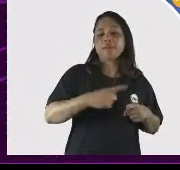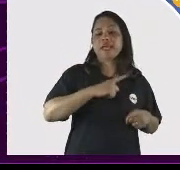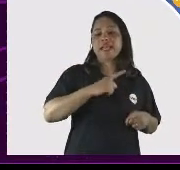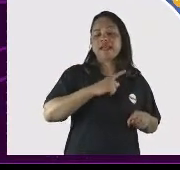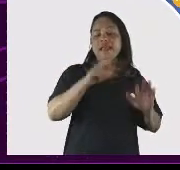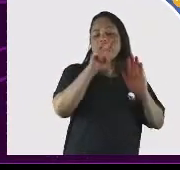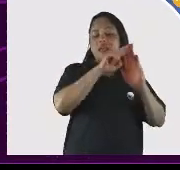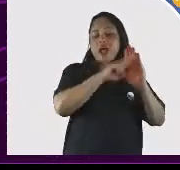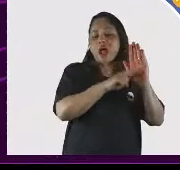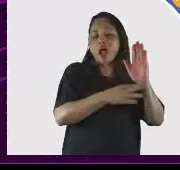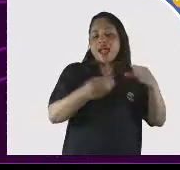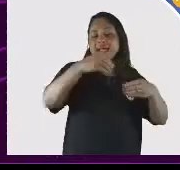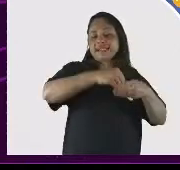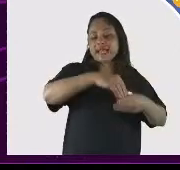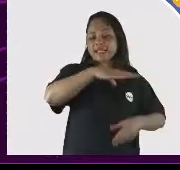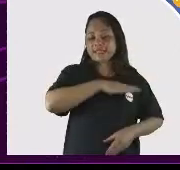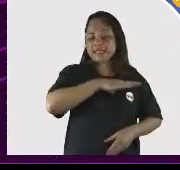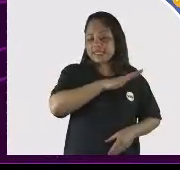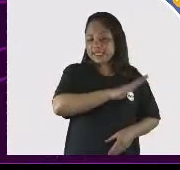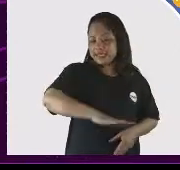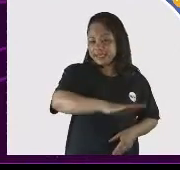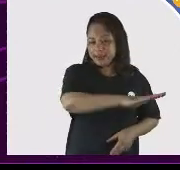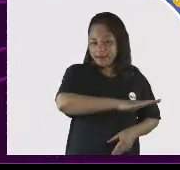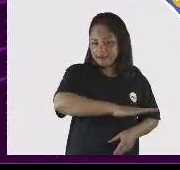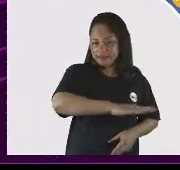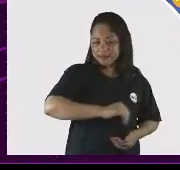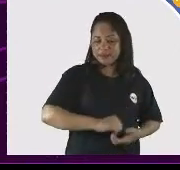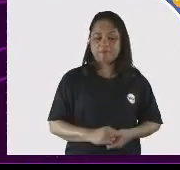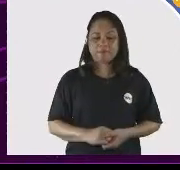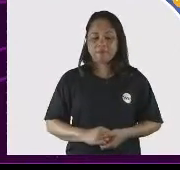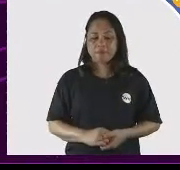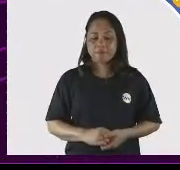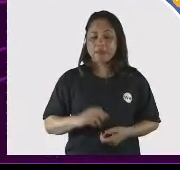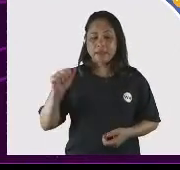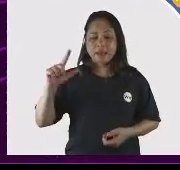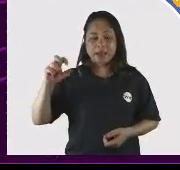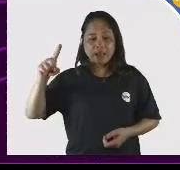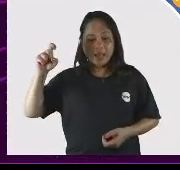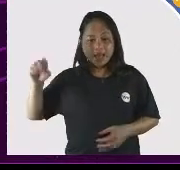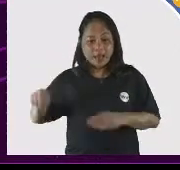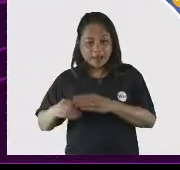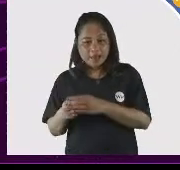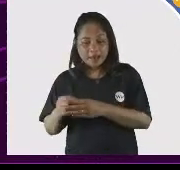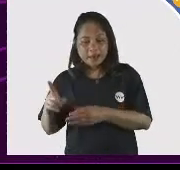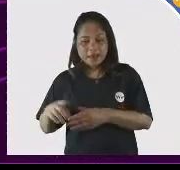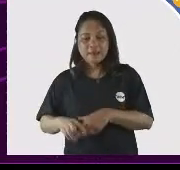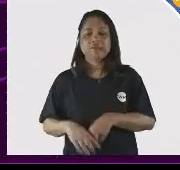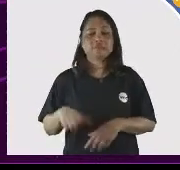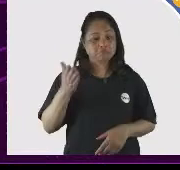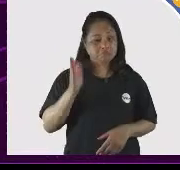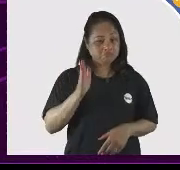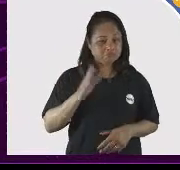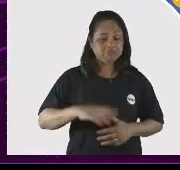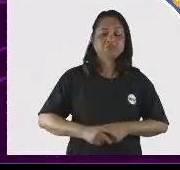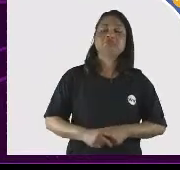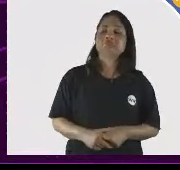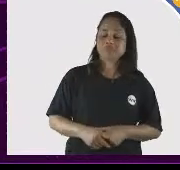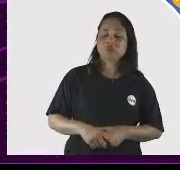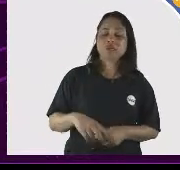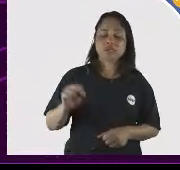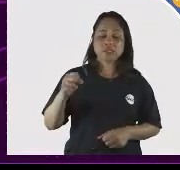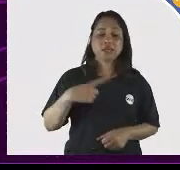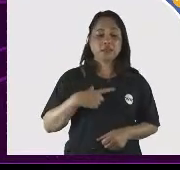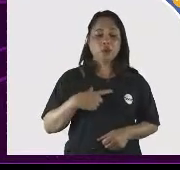municipais que você citou né Walter C diz alguma coisa Flex sim eu acho interessante porque volta colocou o renovar